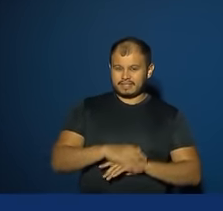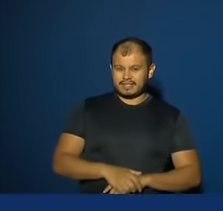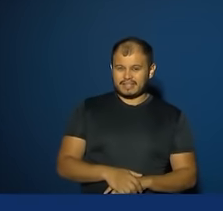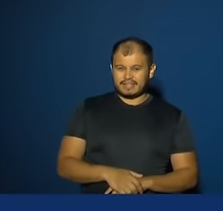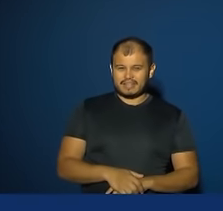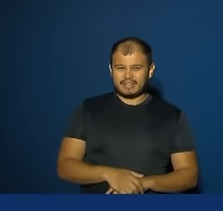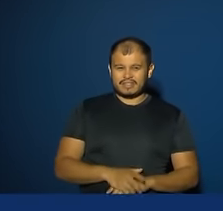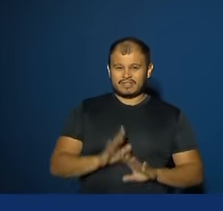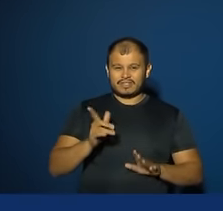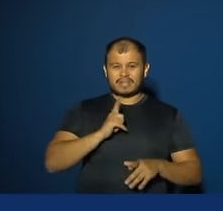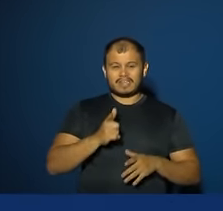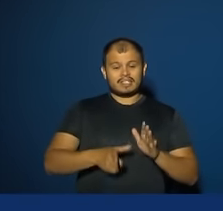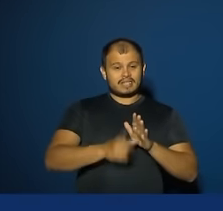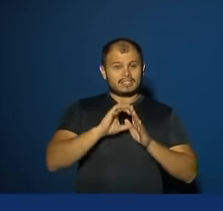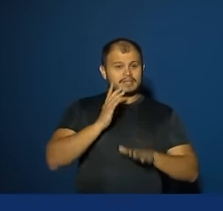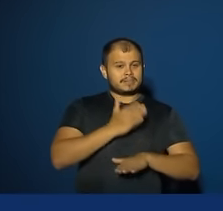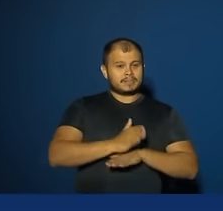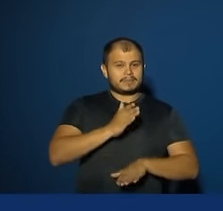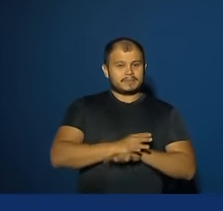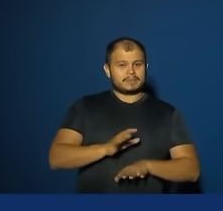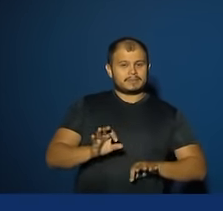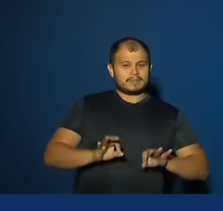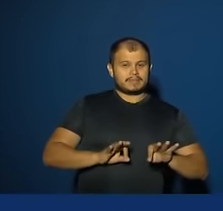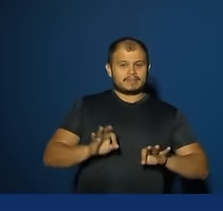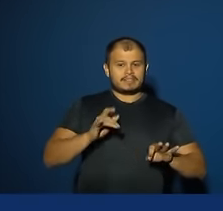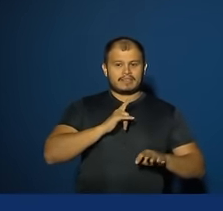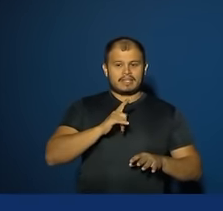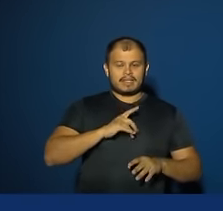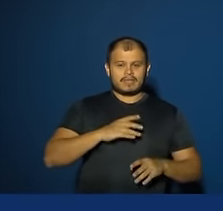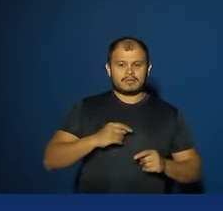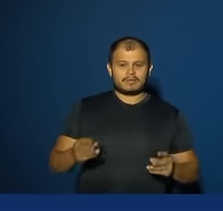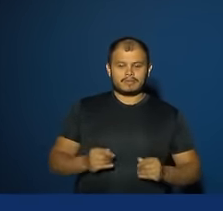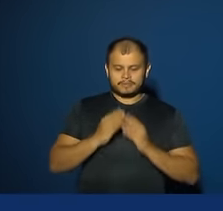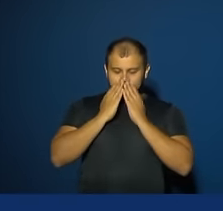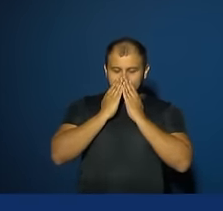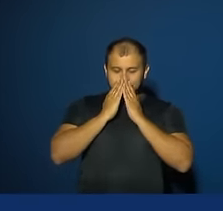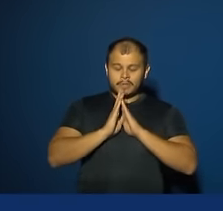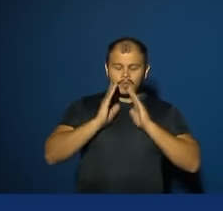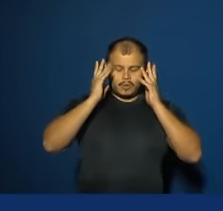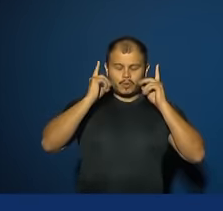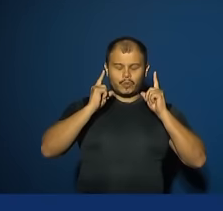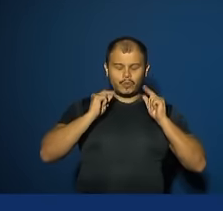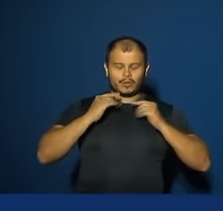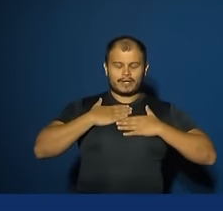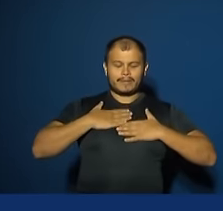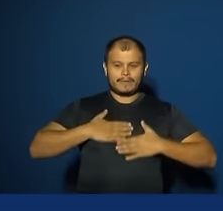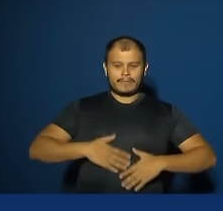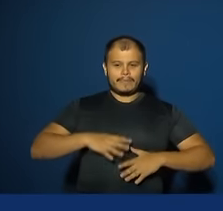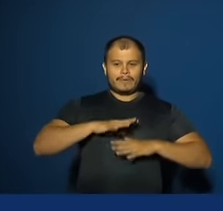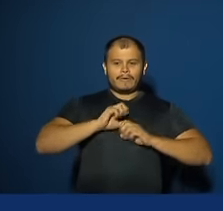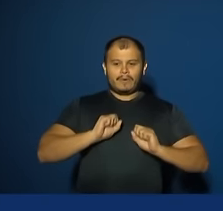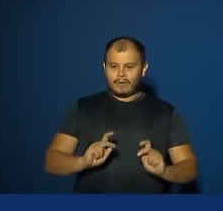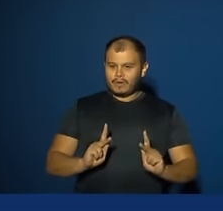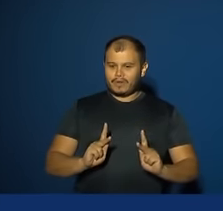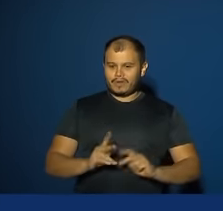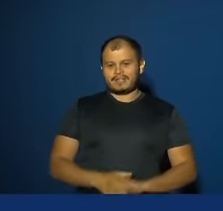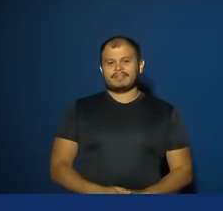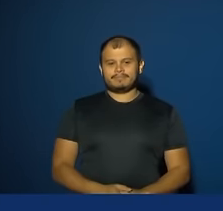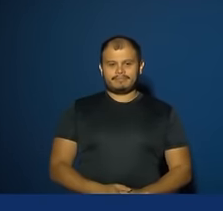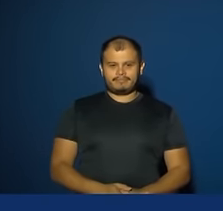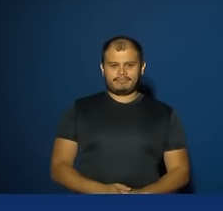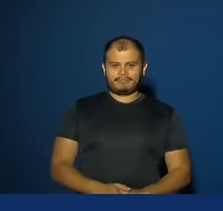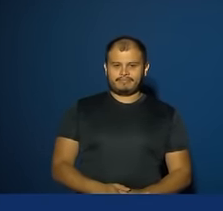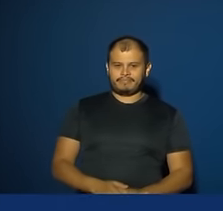aquecimento tranquilo né toalhinha ali o Eucalipto tá tudo certo pronto pra sauna Eu que